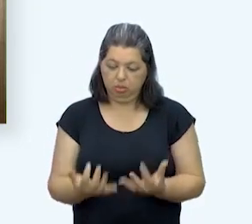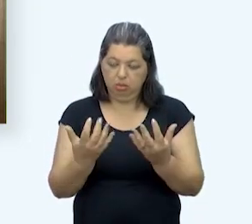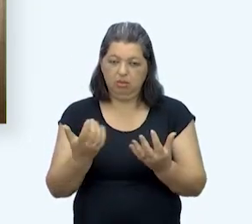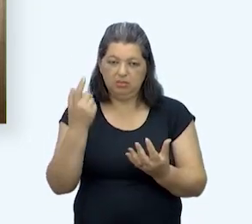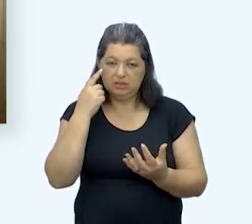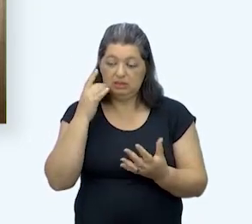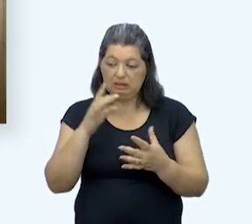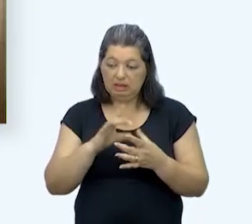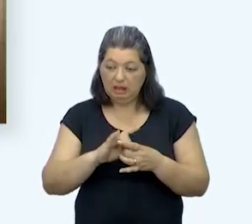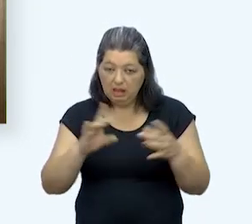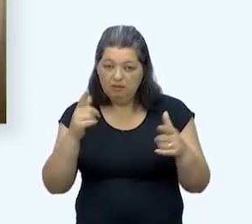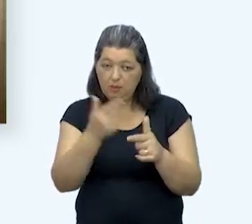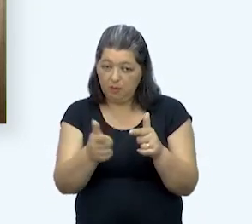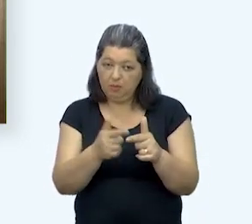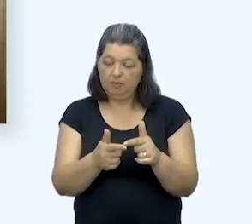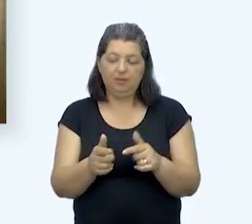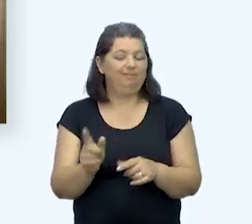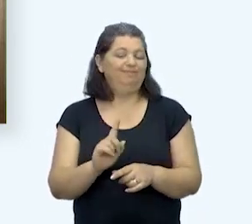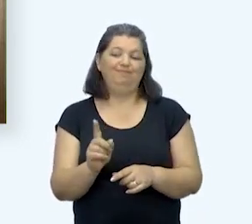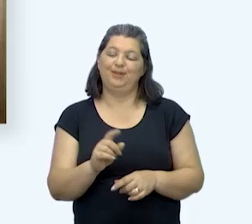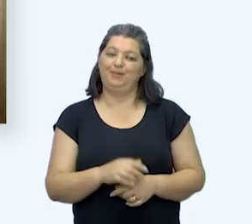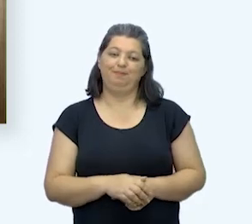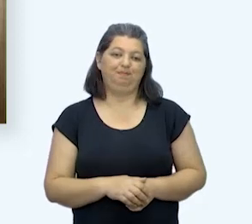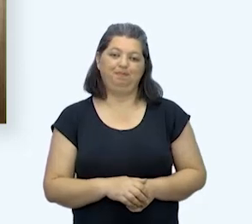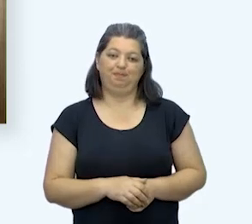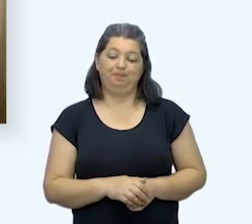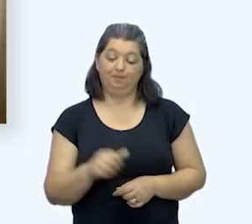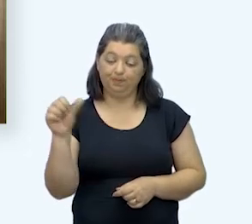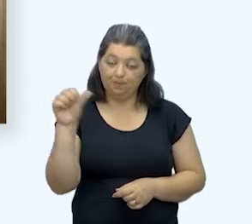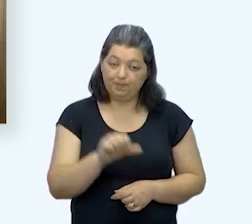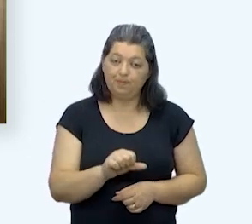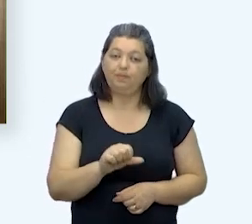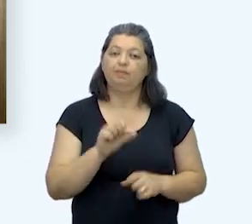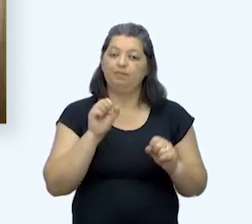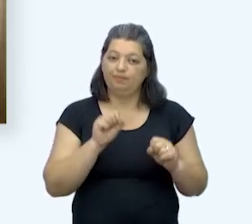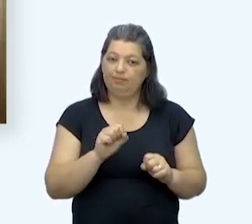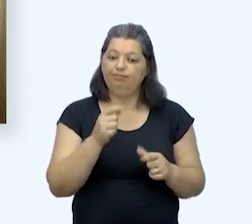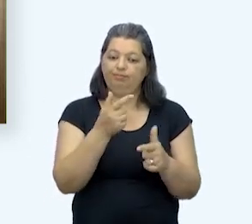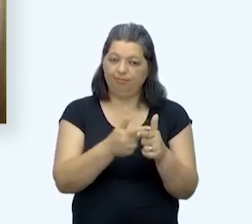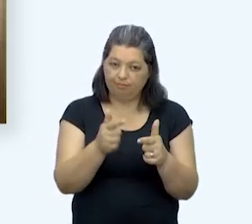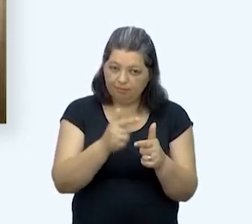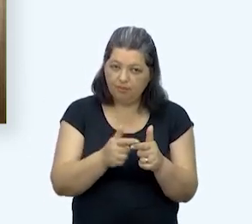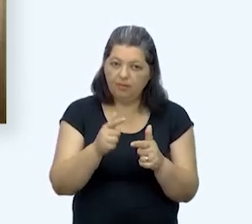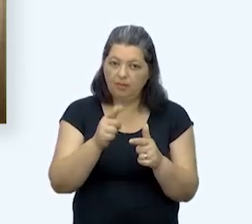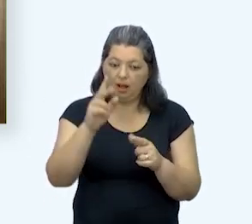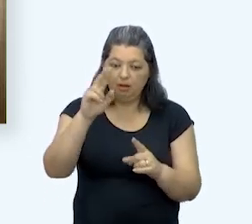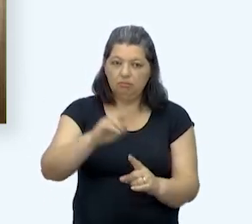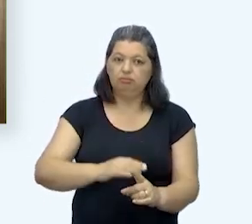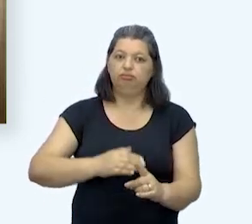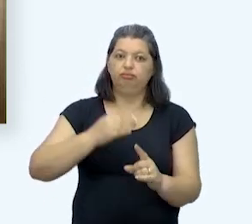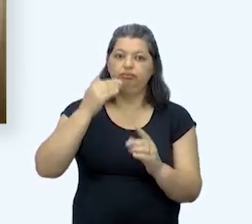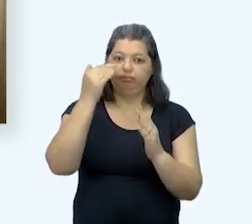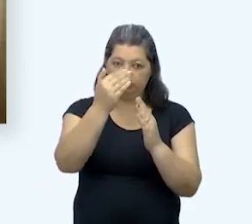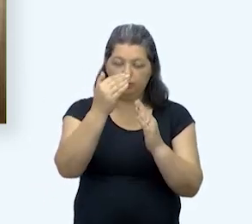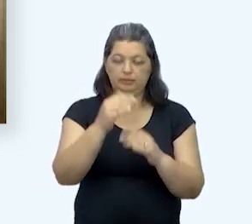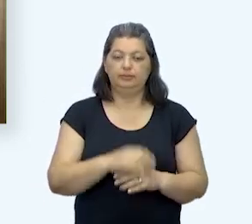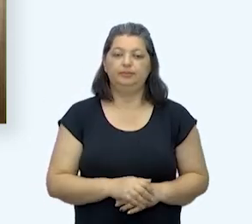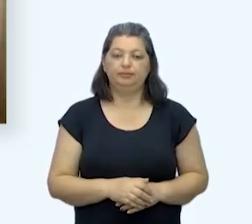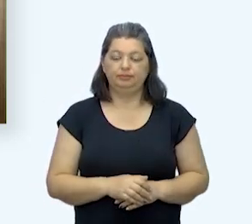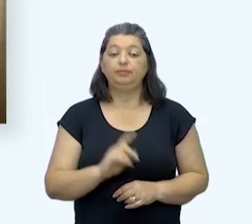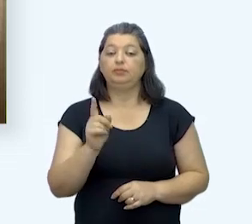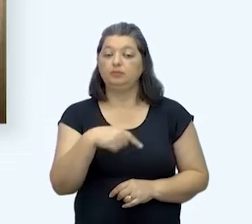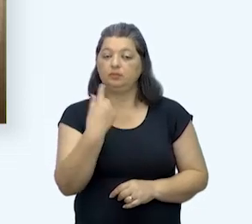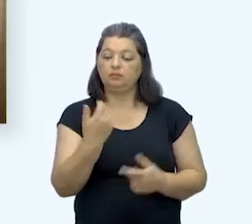do problema. E não é bem assim, não. Podemos estar gerando um problema ainda maior. Todos devemos